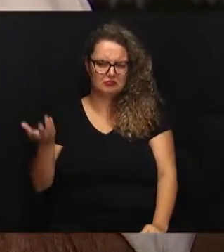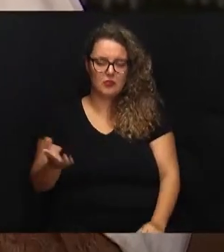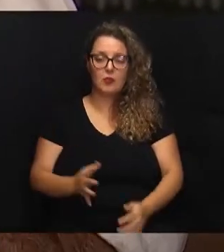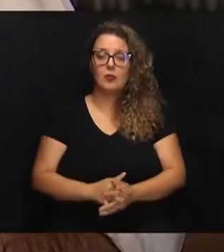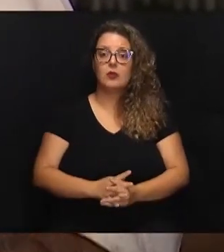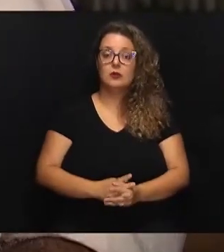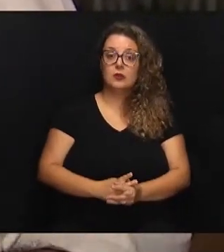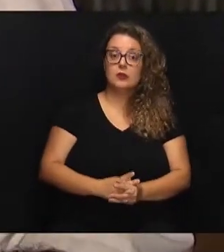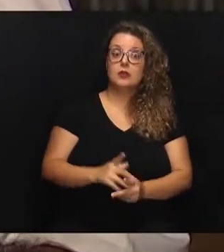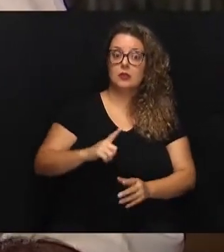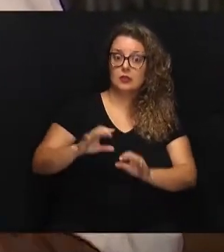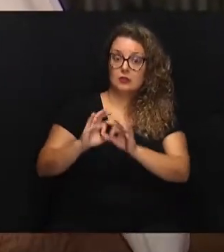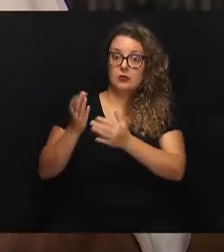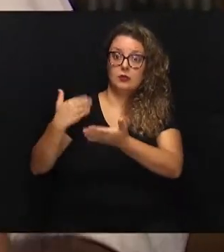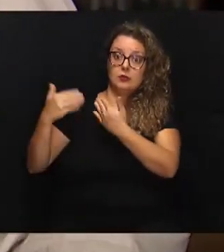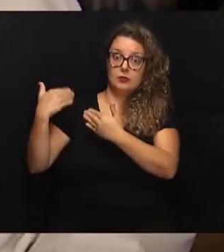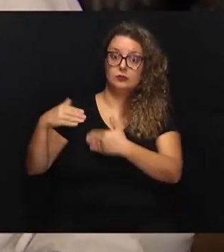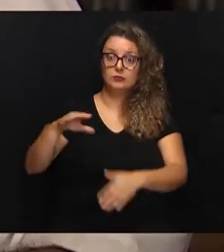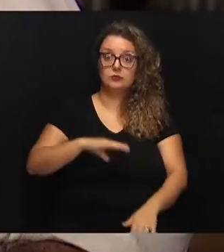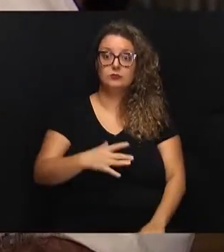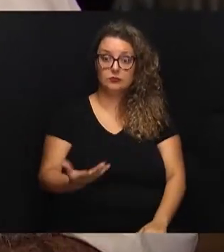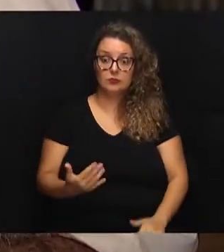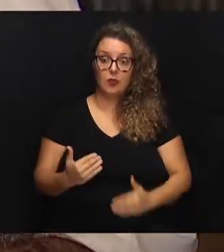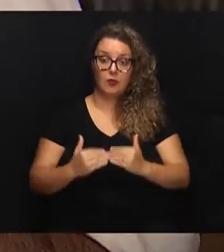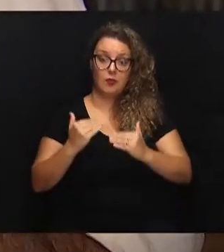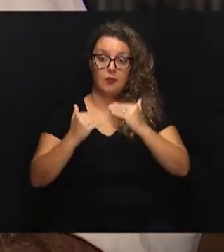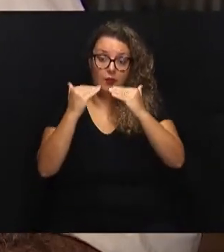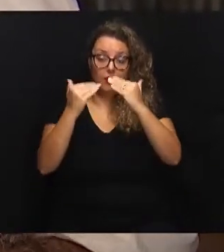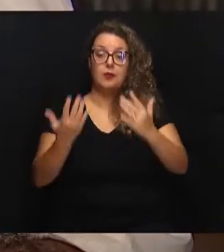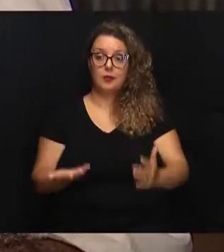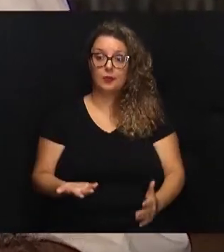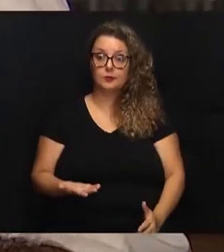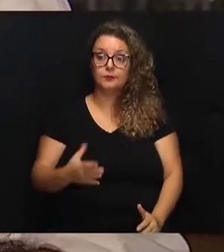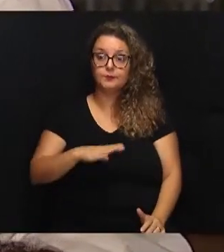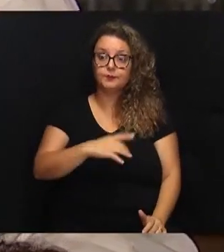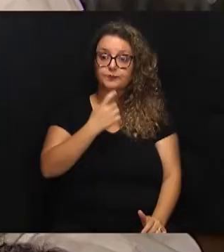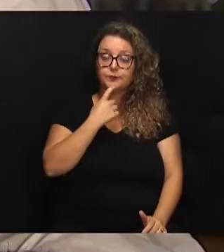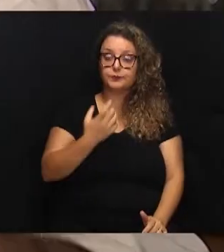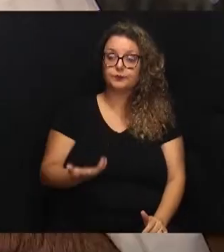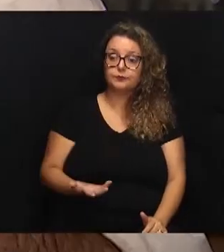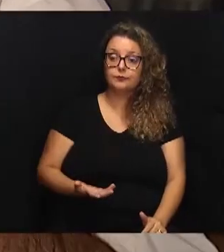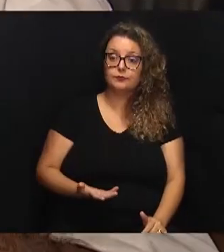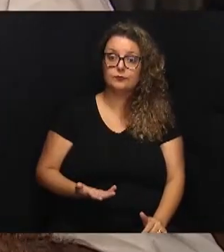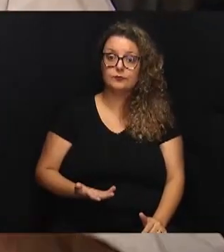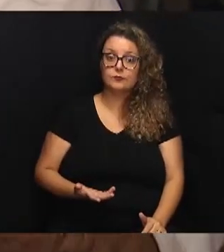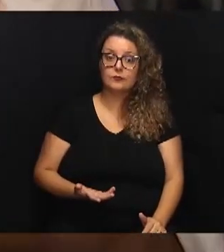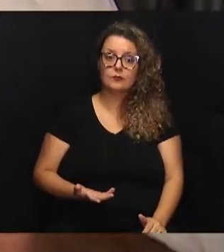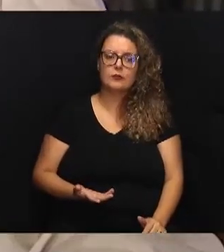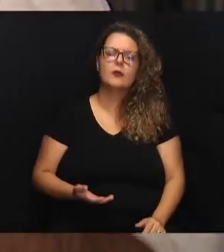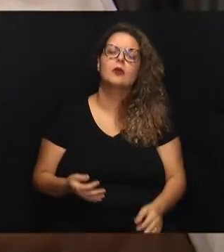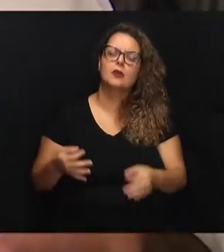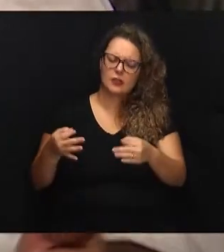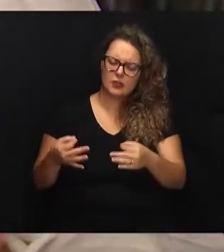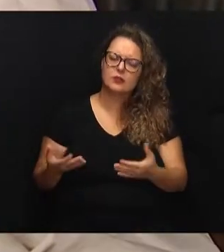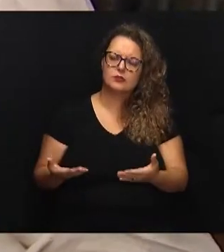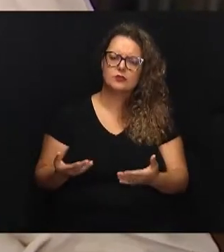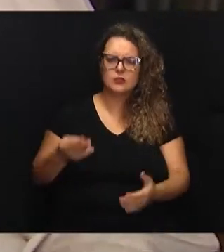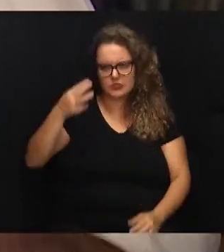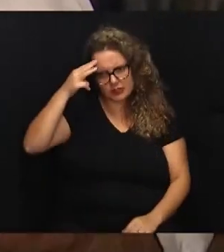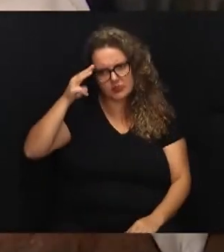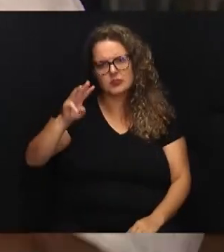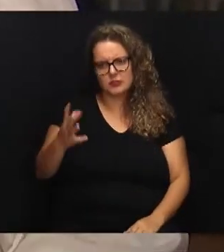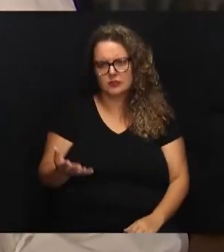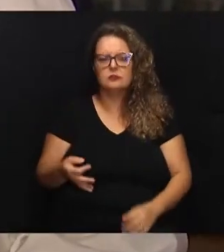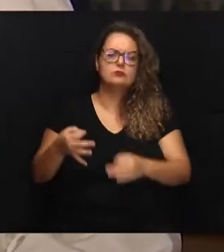muito grande, né, no município, na construção, né, do município, e assim, faz jus, esses 3 dias faz jus,